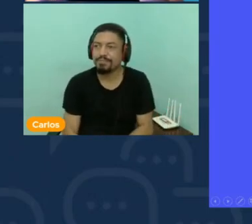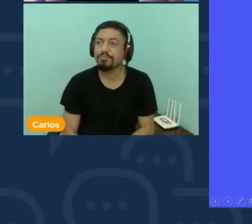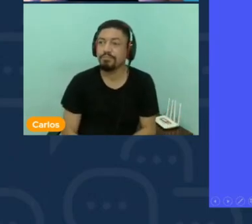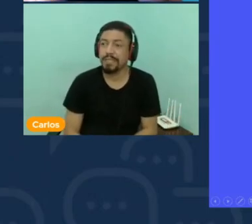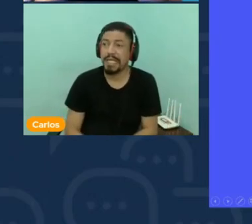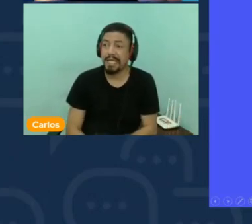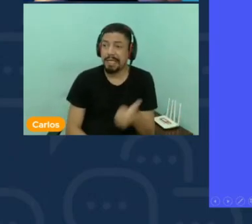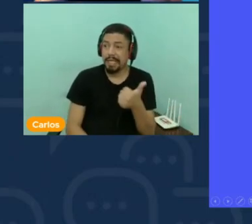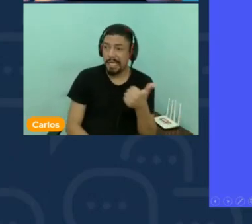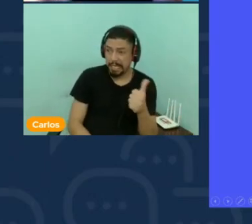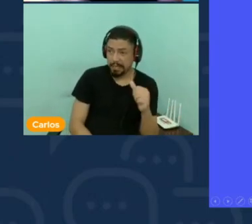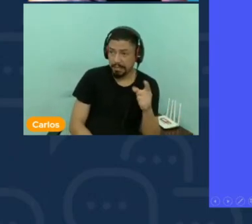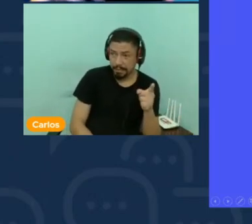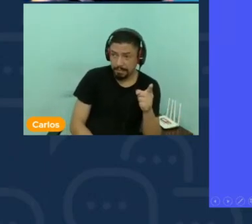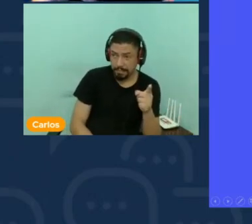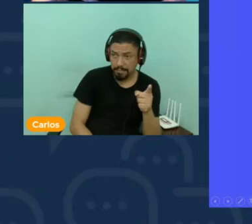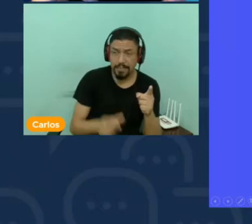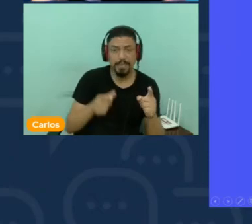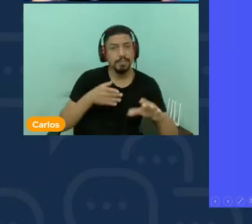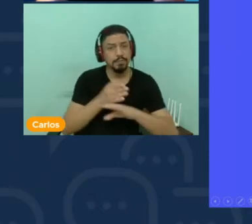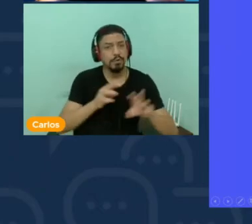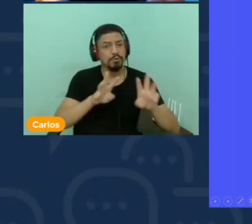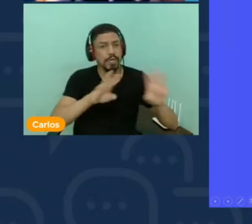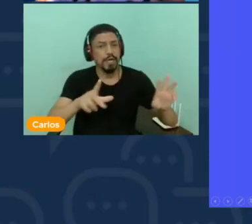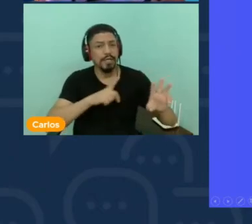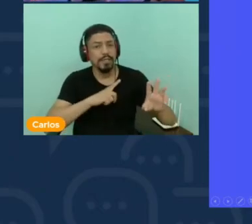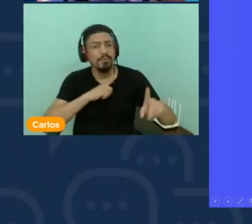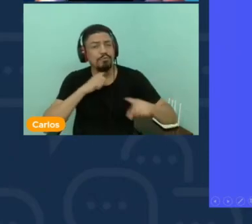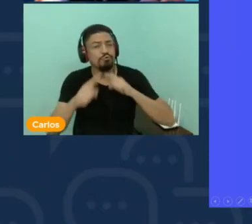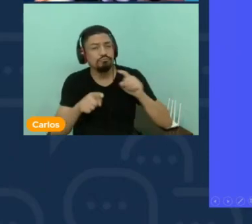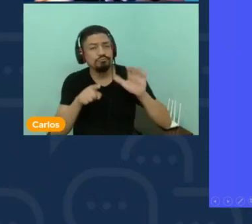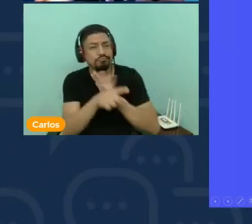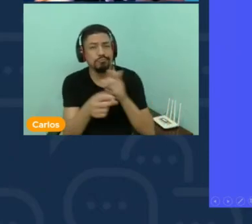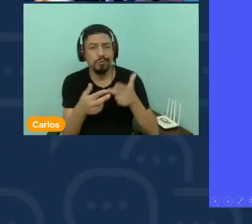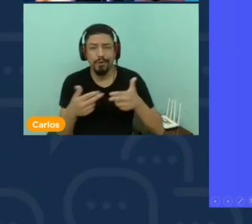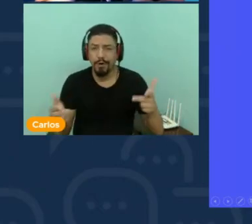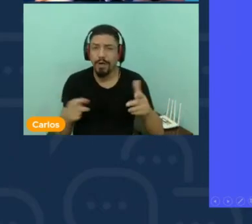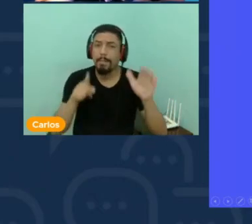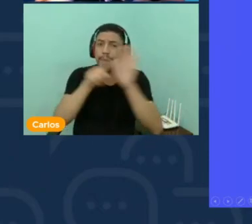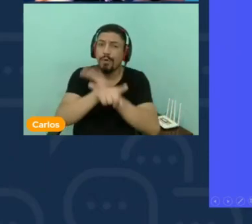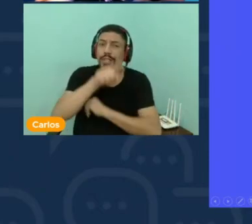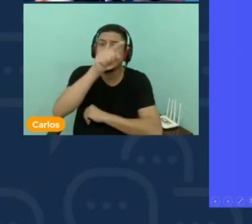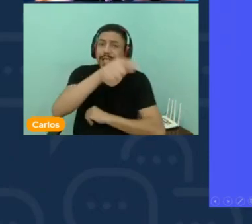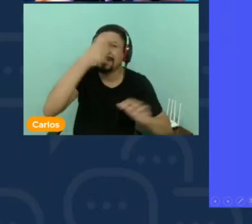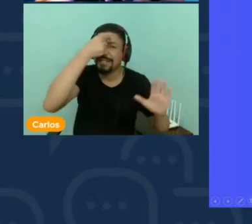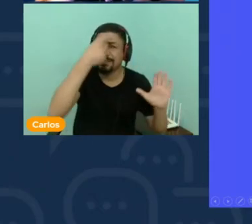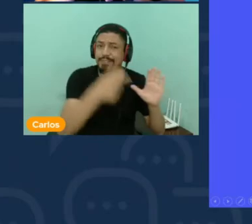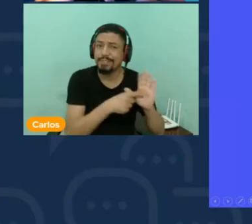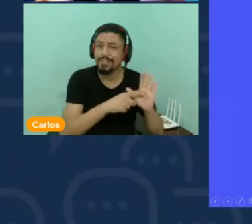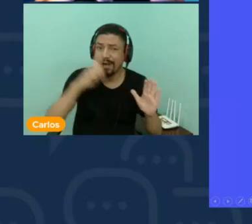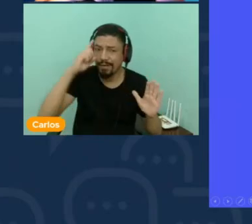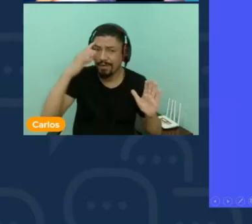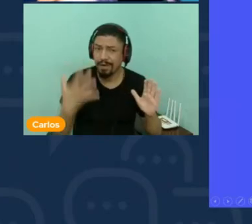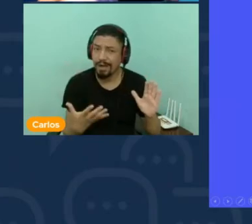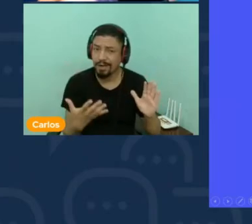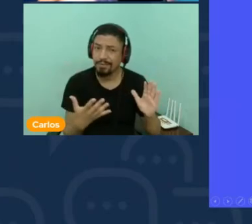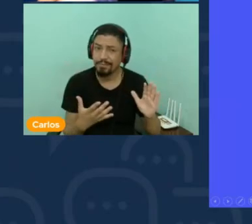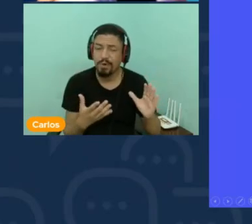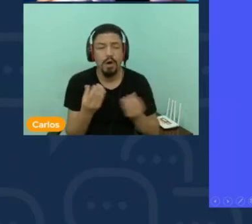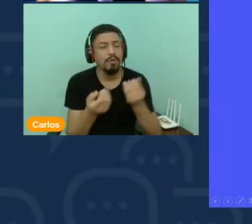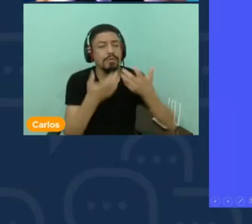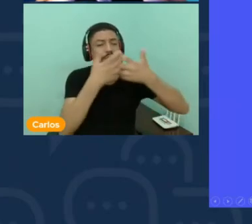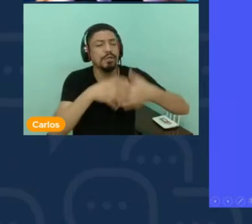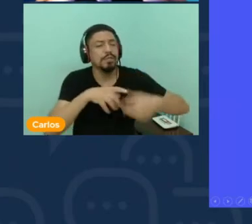está navegando no meu site, ficou com alguma dúvida? Pergunta lá para a minha IA generativa. Como é que funciona